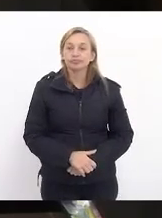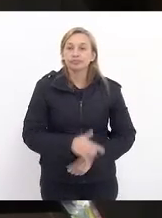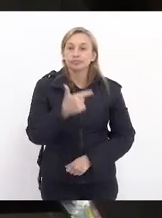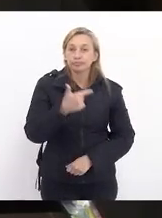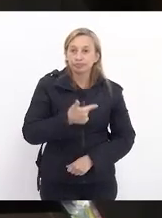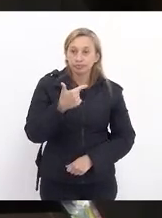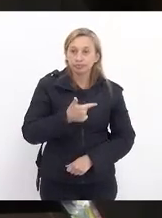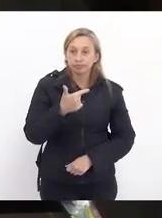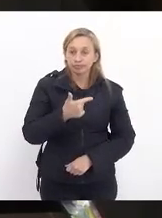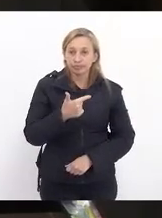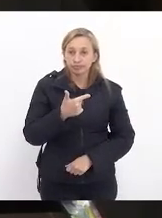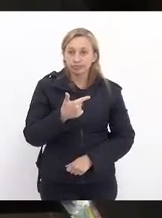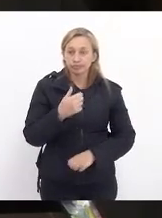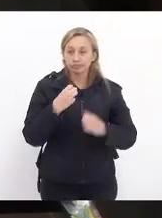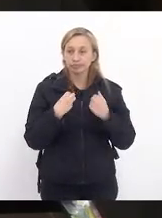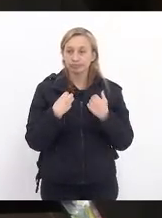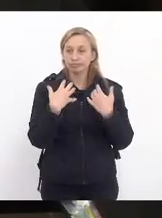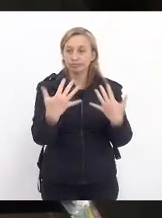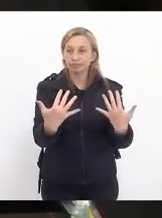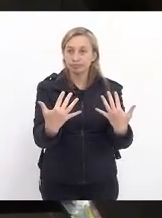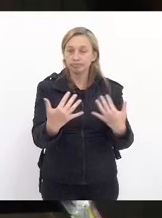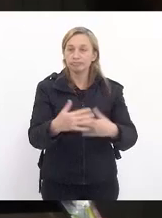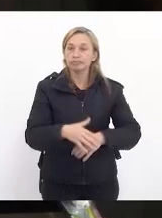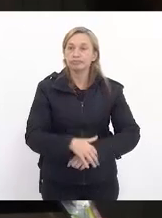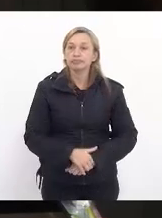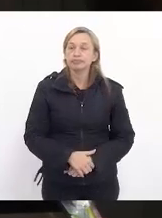segunda audiência pública